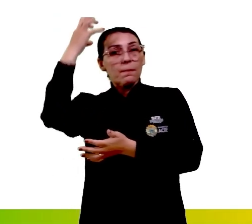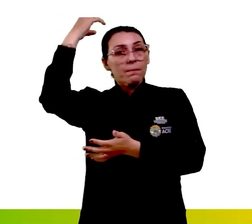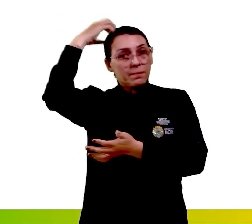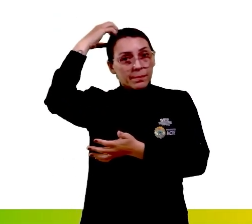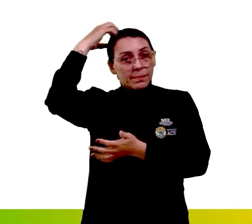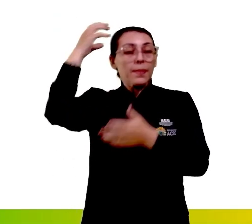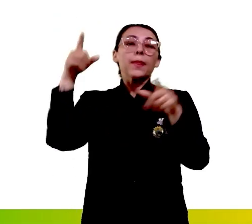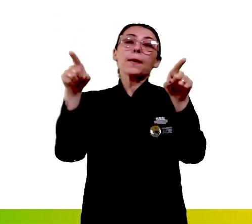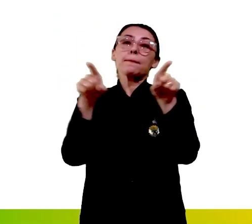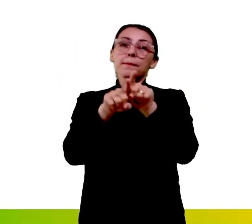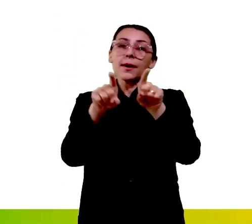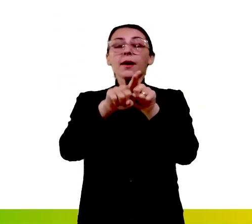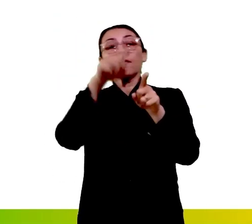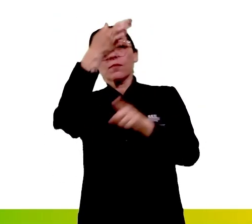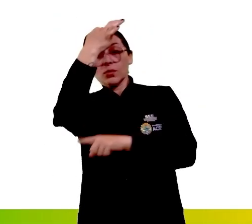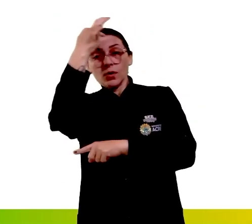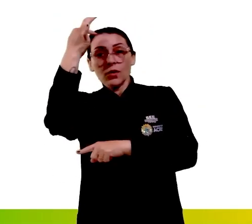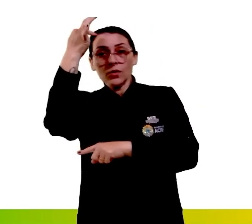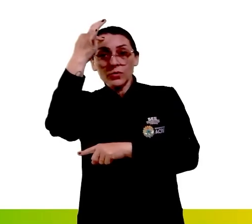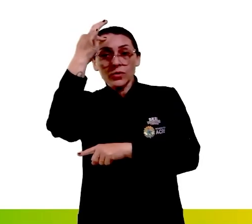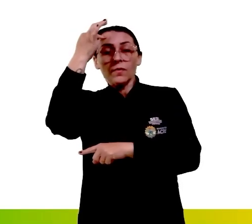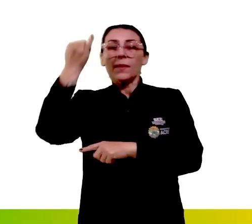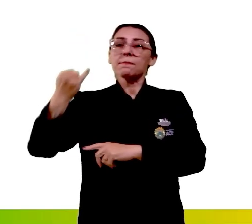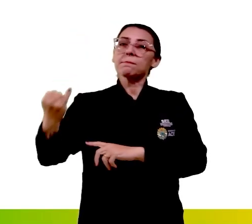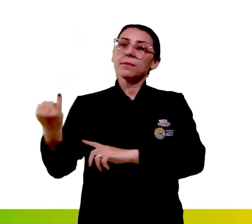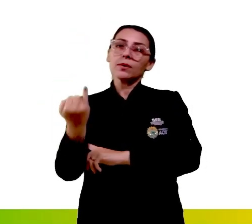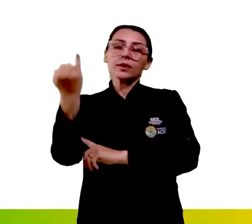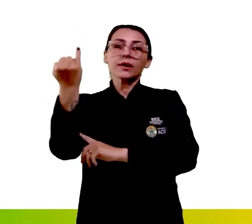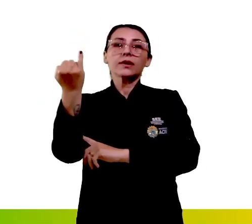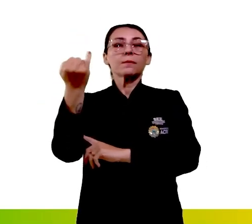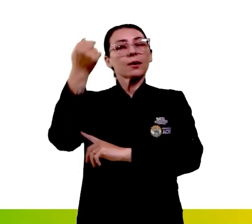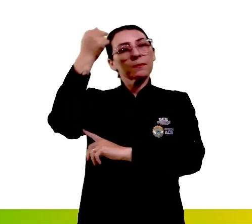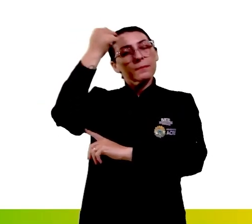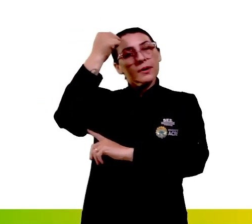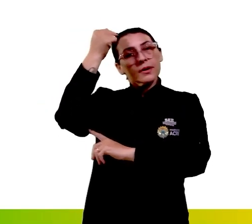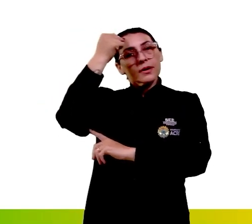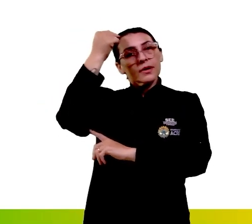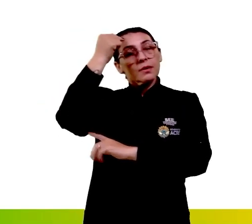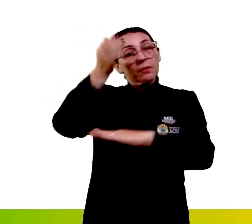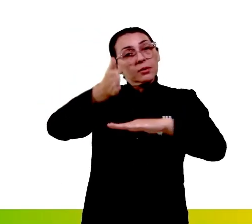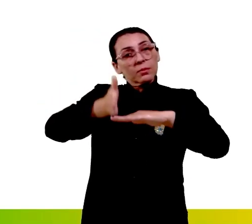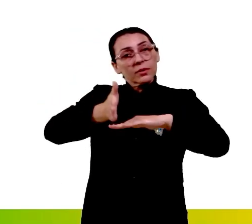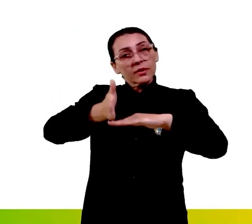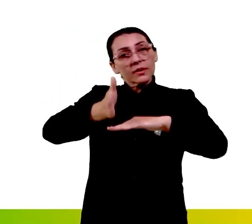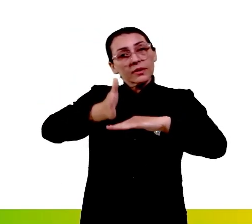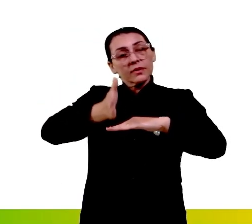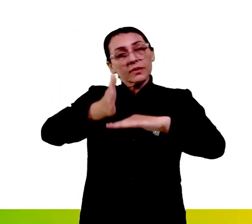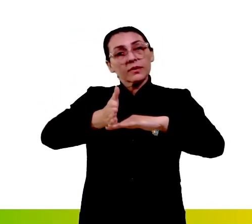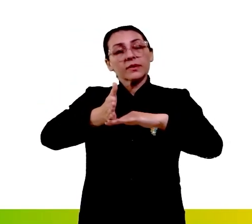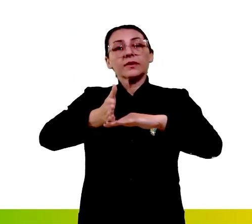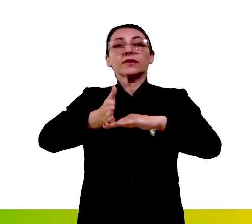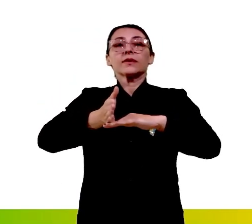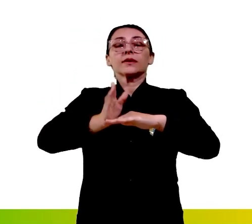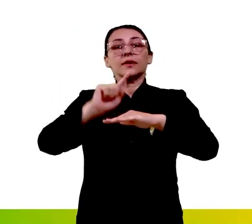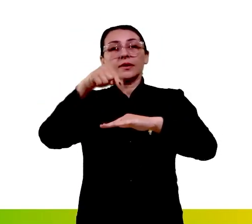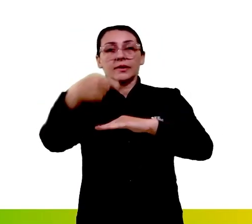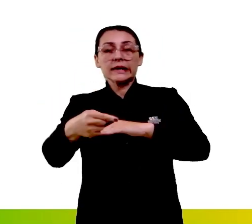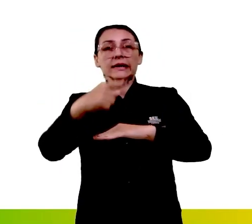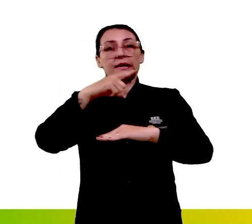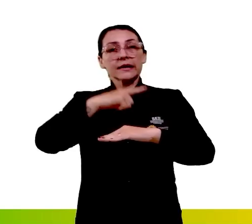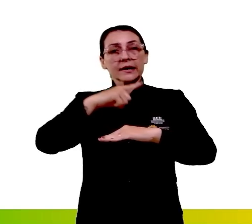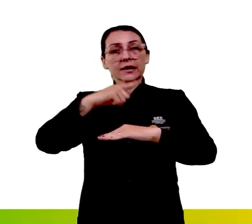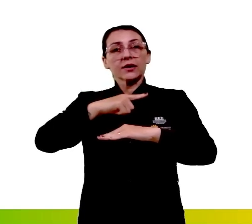outro filósofo de vital importância para o pensamento moderno. Em seguida,